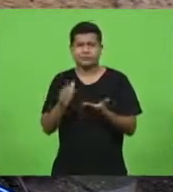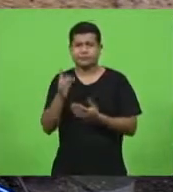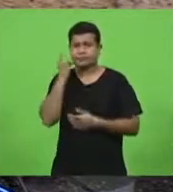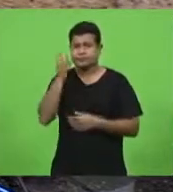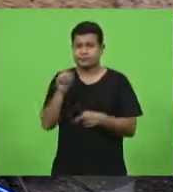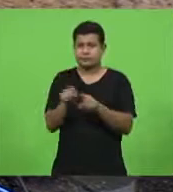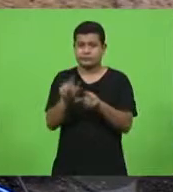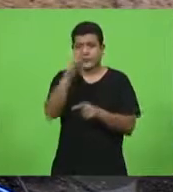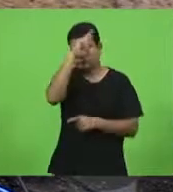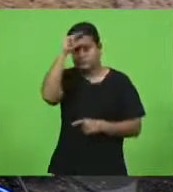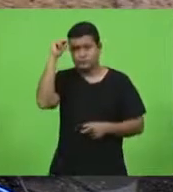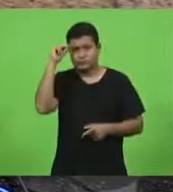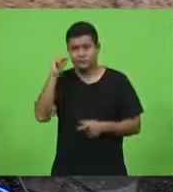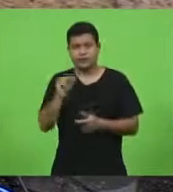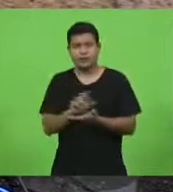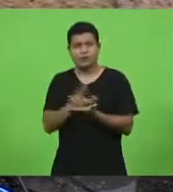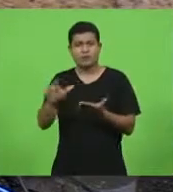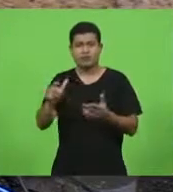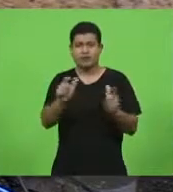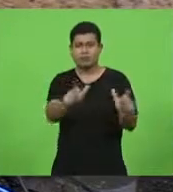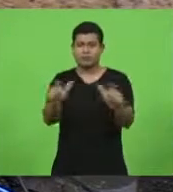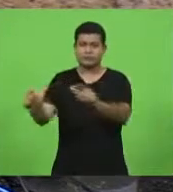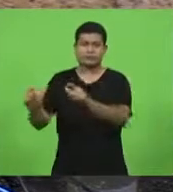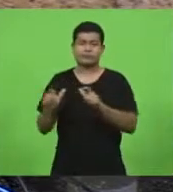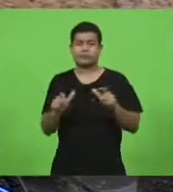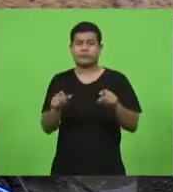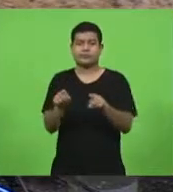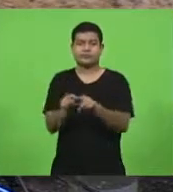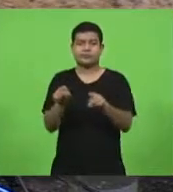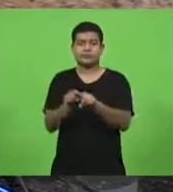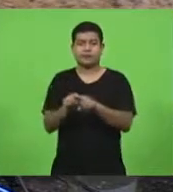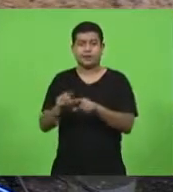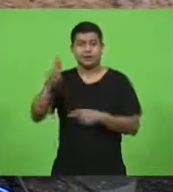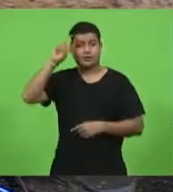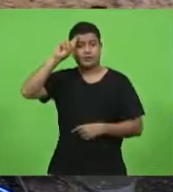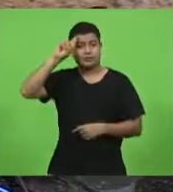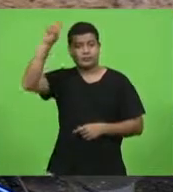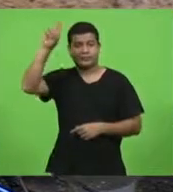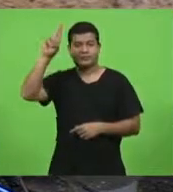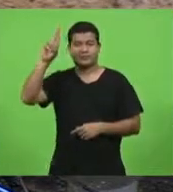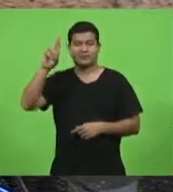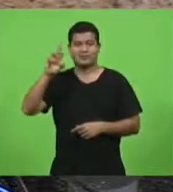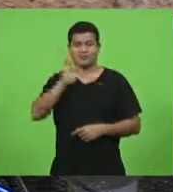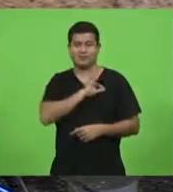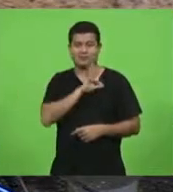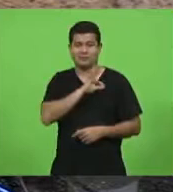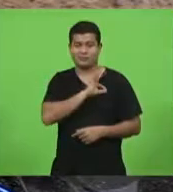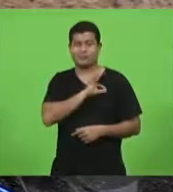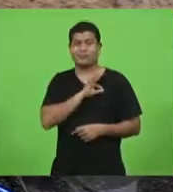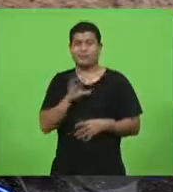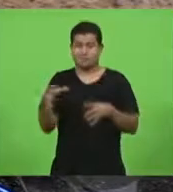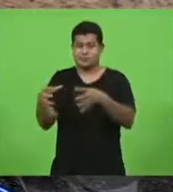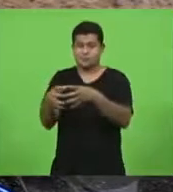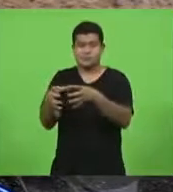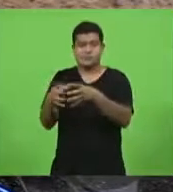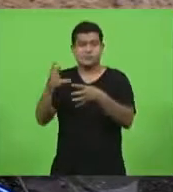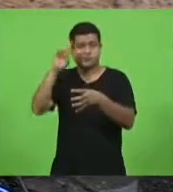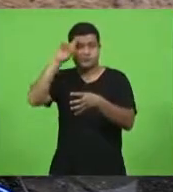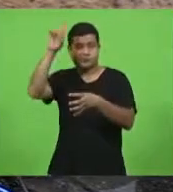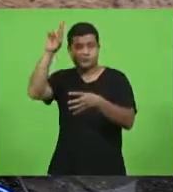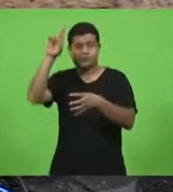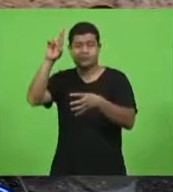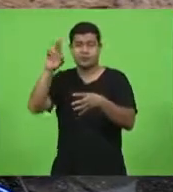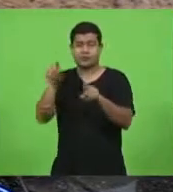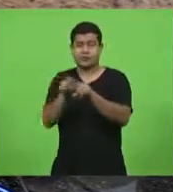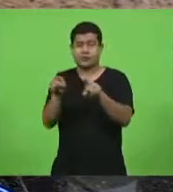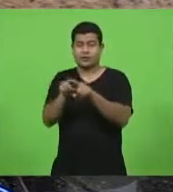prefeitos de várias cidades, comandantes de região, comandantes de batalhão, comandantes de companhia,